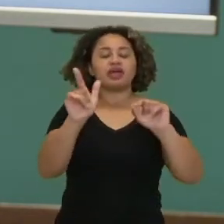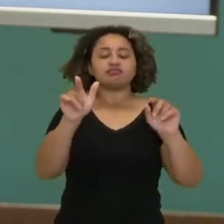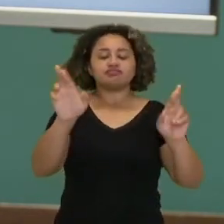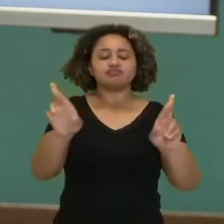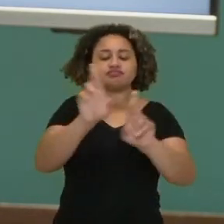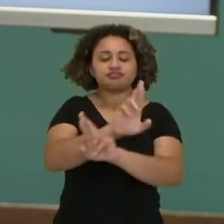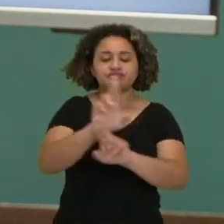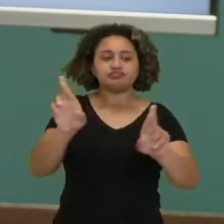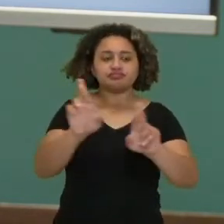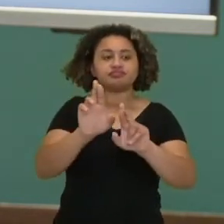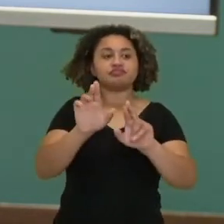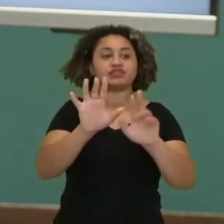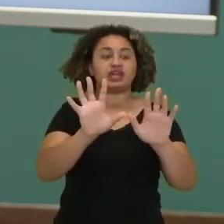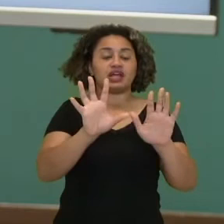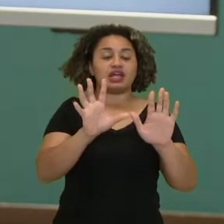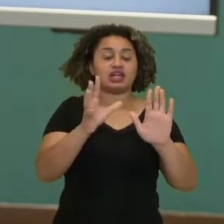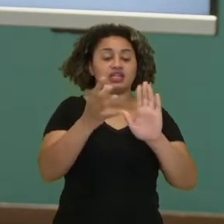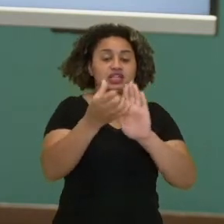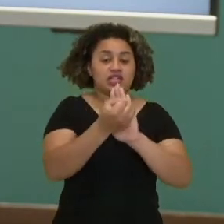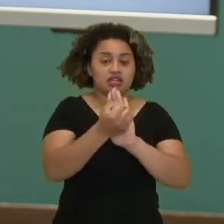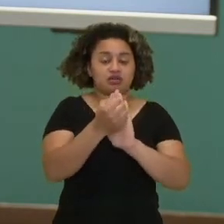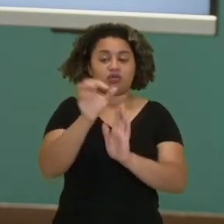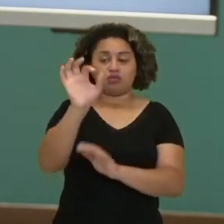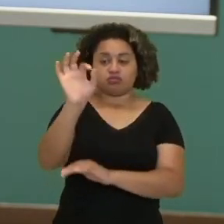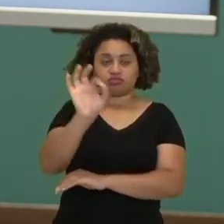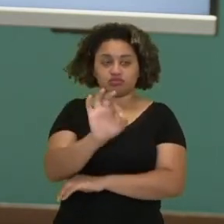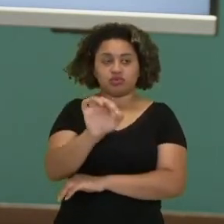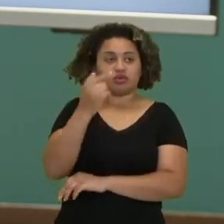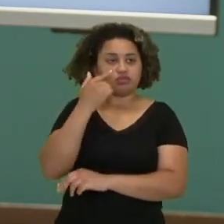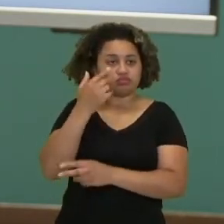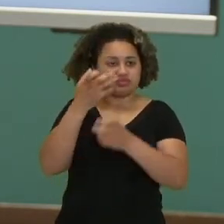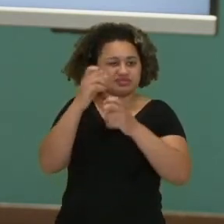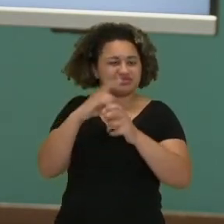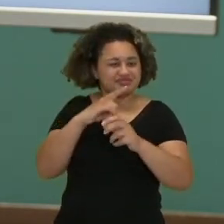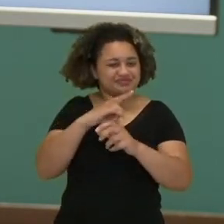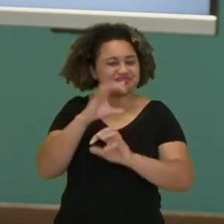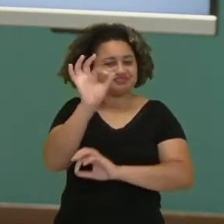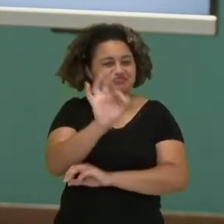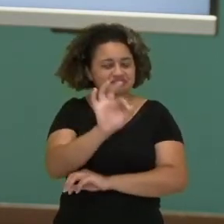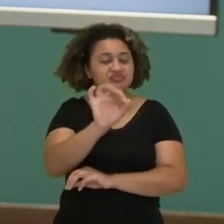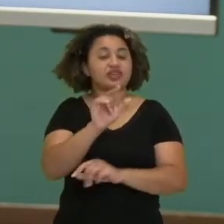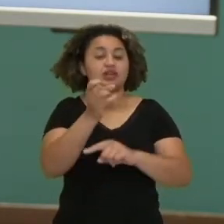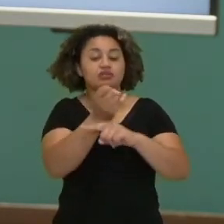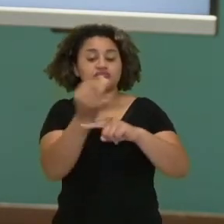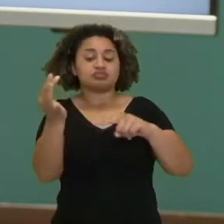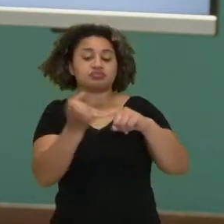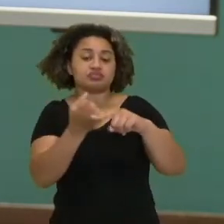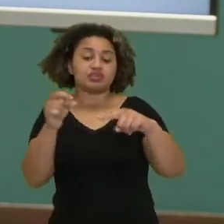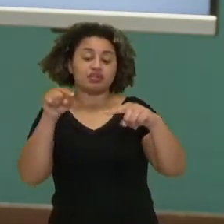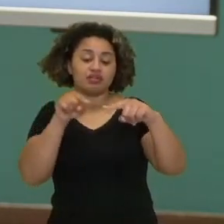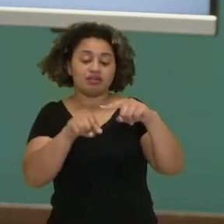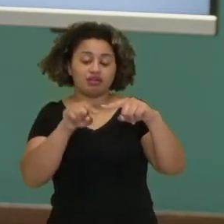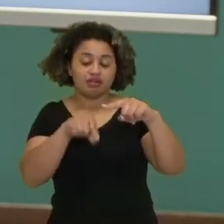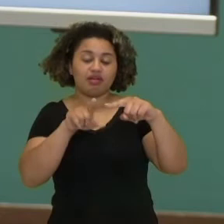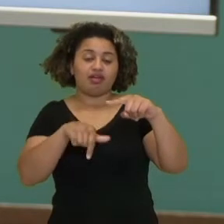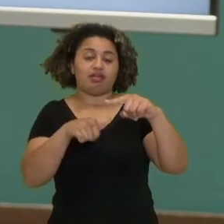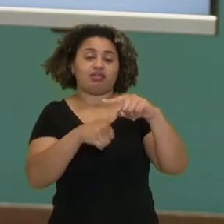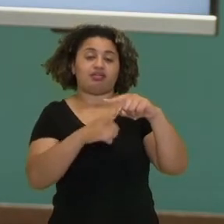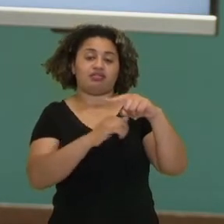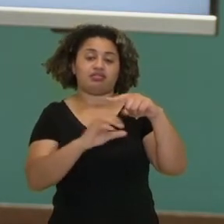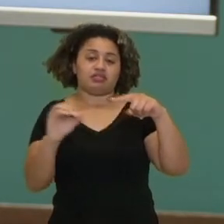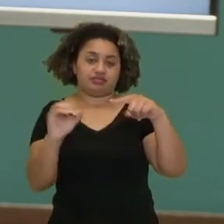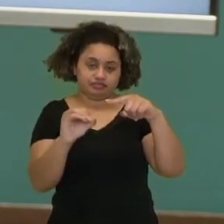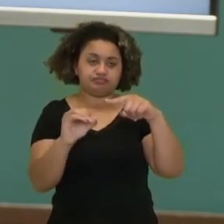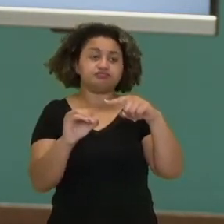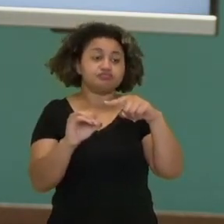relacionamos esse símbolozinho aqui que vocês estão vendo com frações de denominador igual a